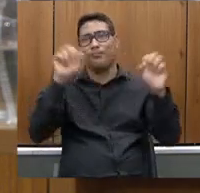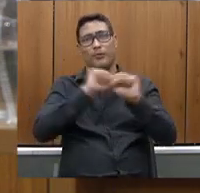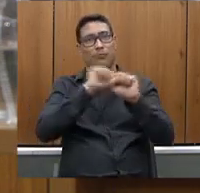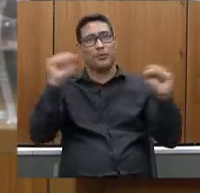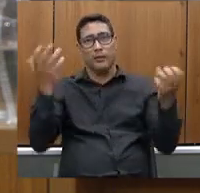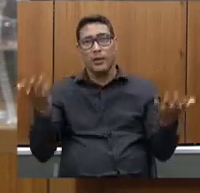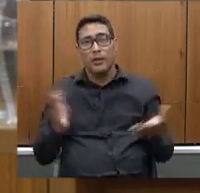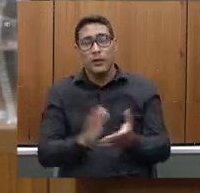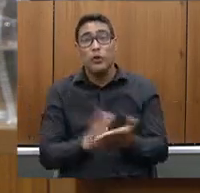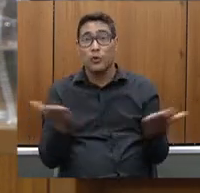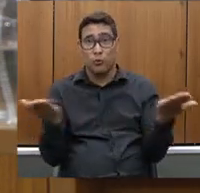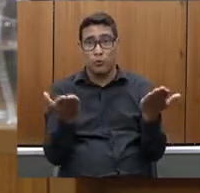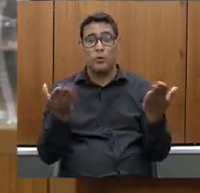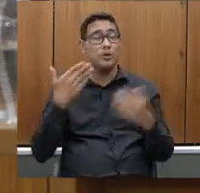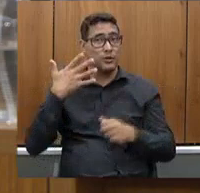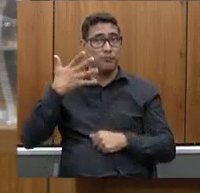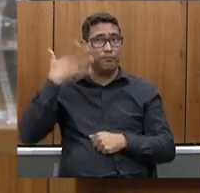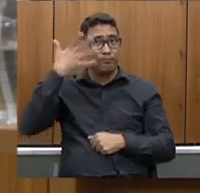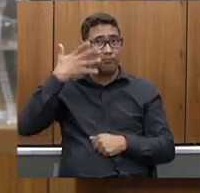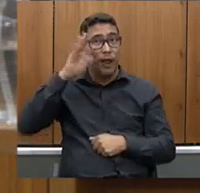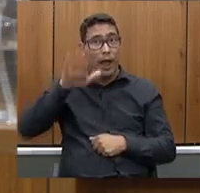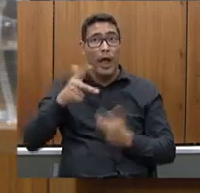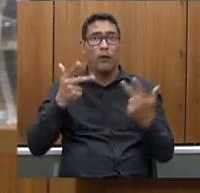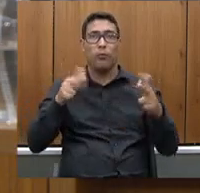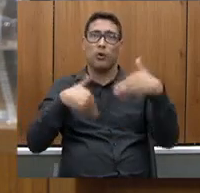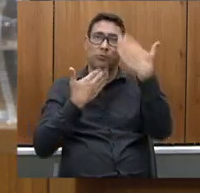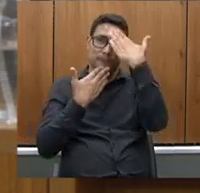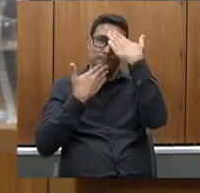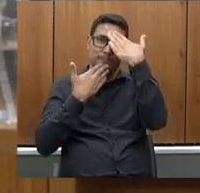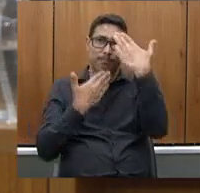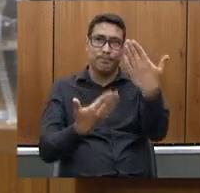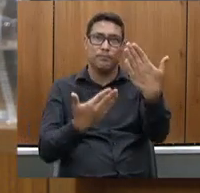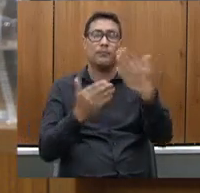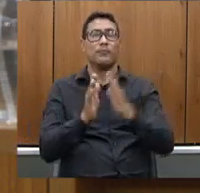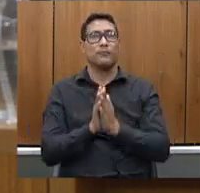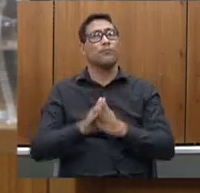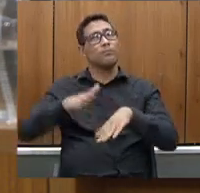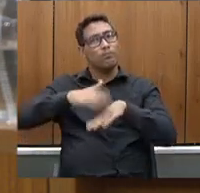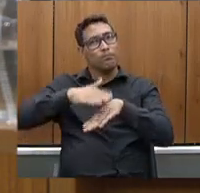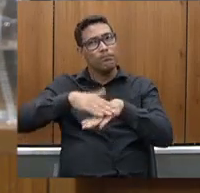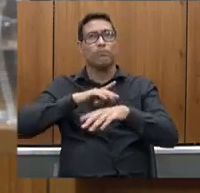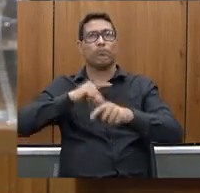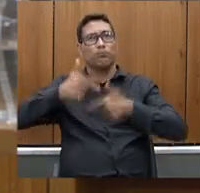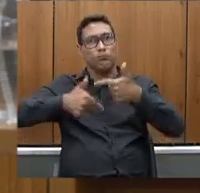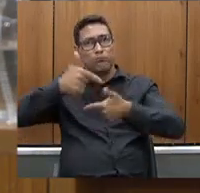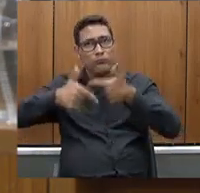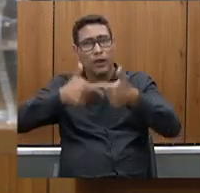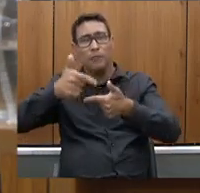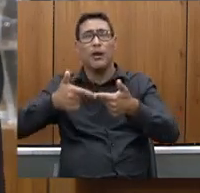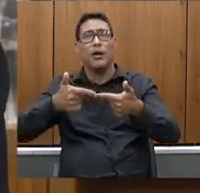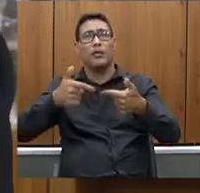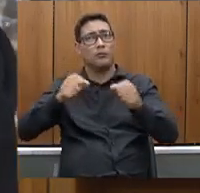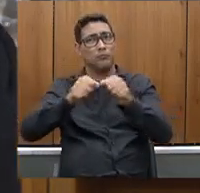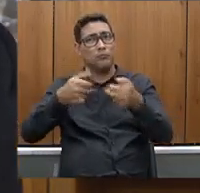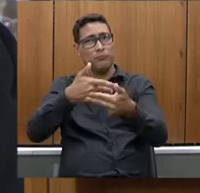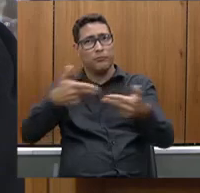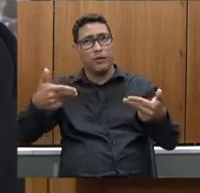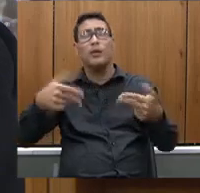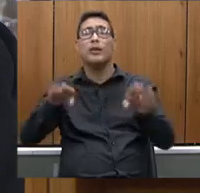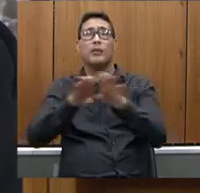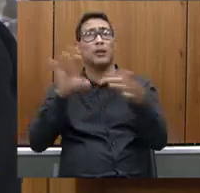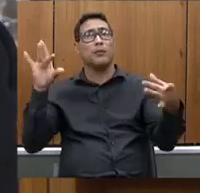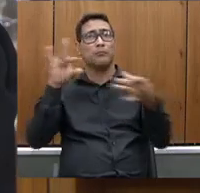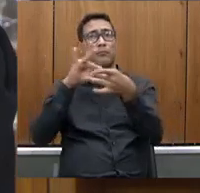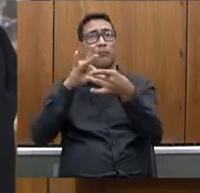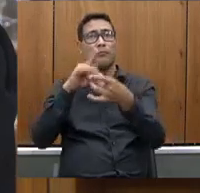a minha fala é de agradecimento agradecimento pelo trabalho que vocês fazem e pela parceria que a gente pode realizar com